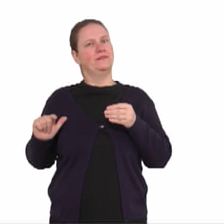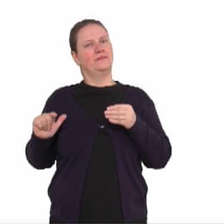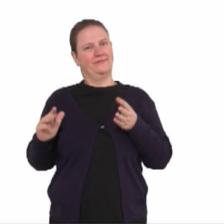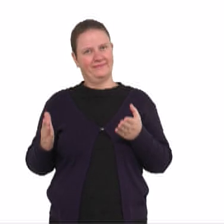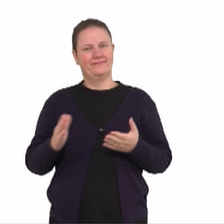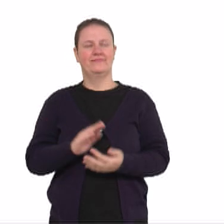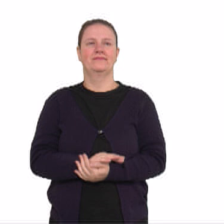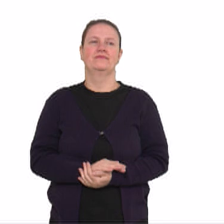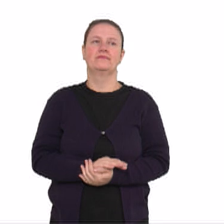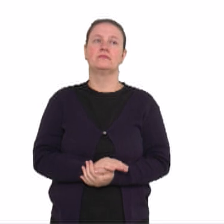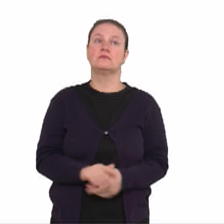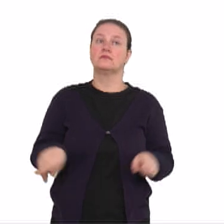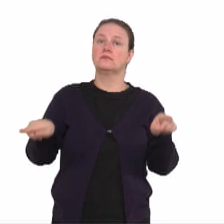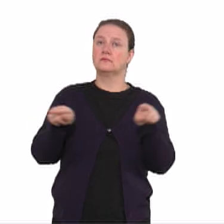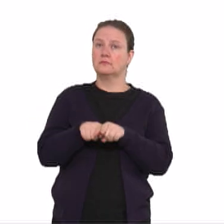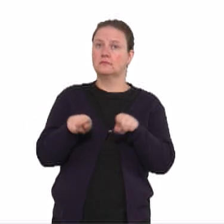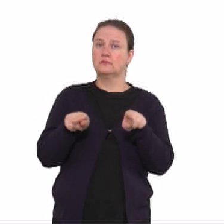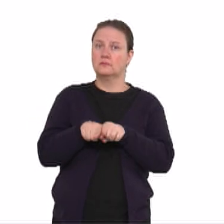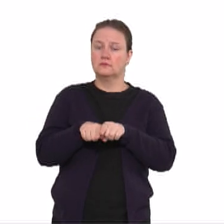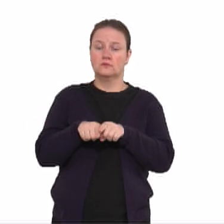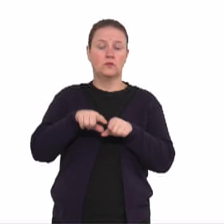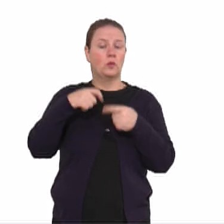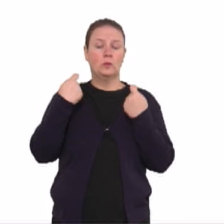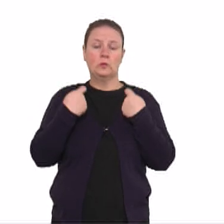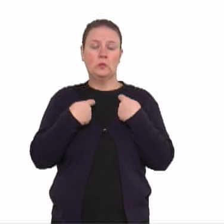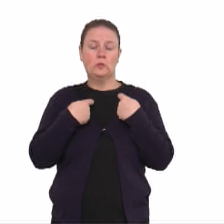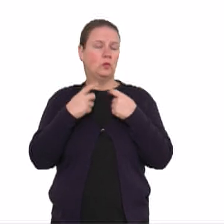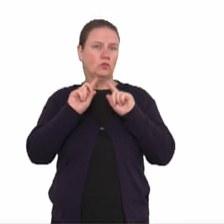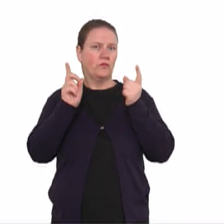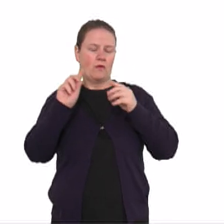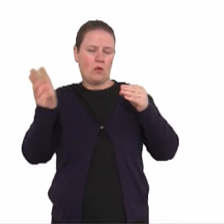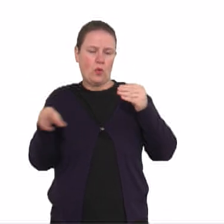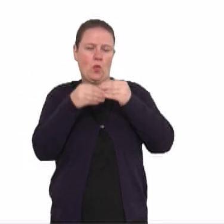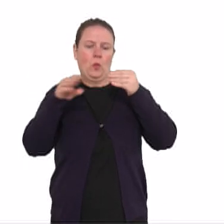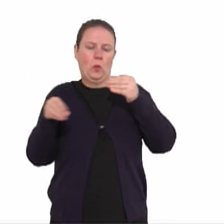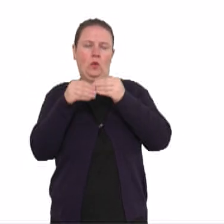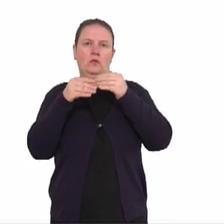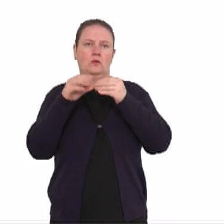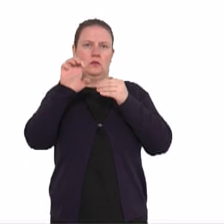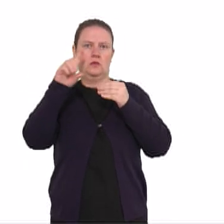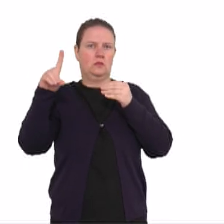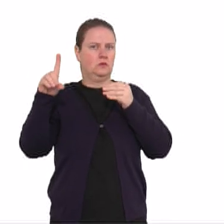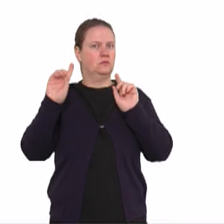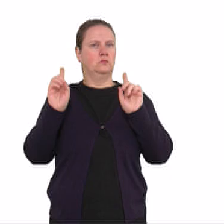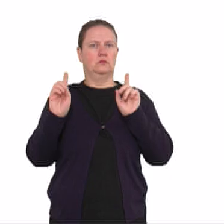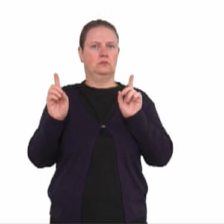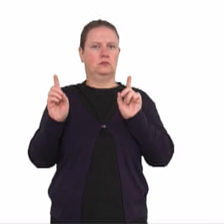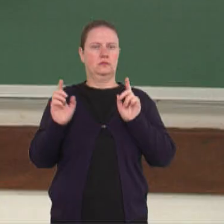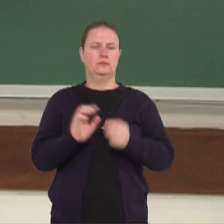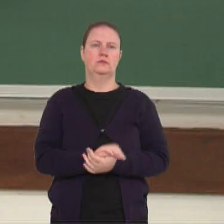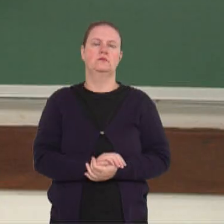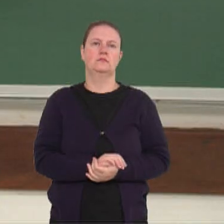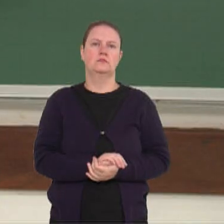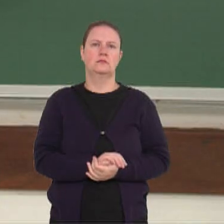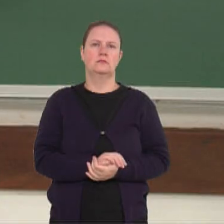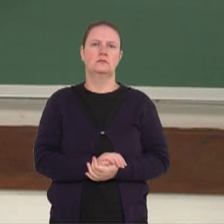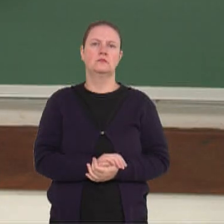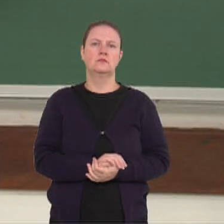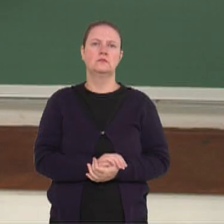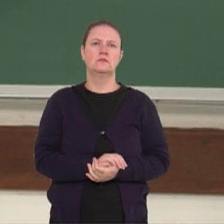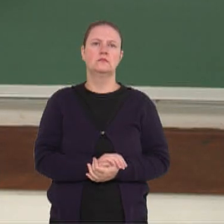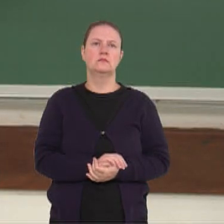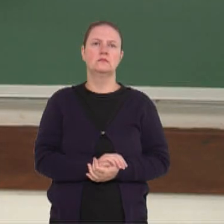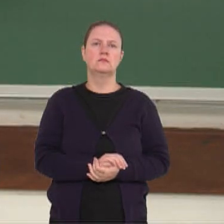totalmente. Não fica acrescentando o ed nele. Fica went, tá? Que é o passado do verbo ir. Sing, la